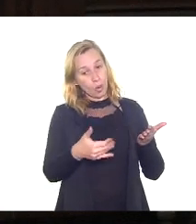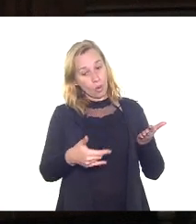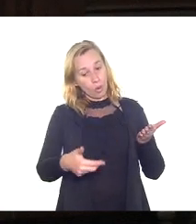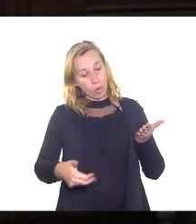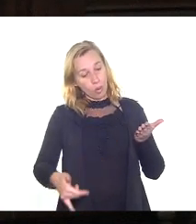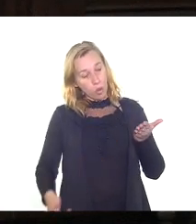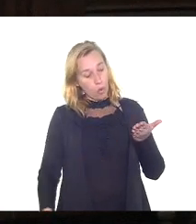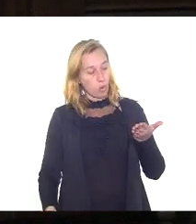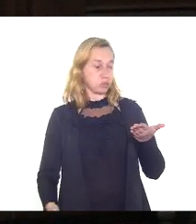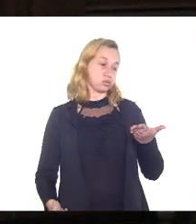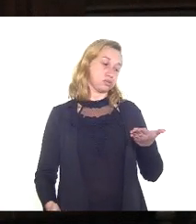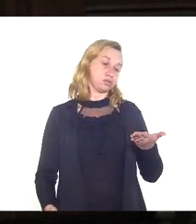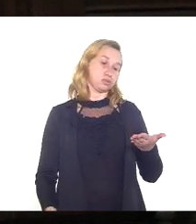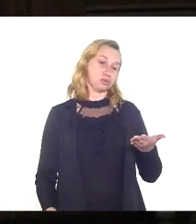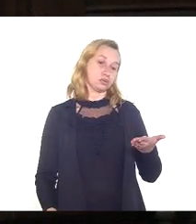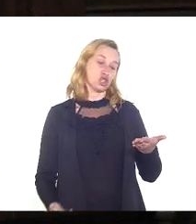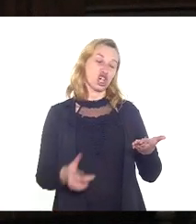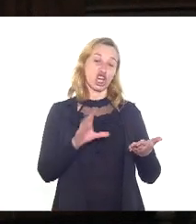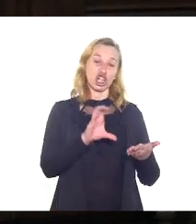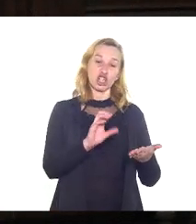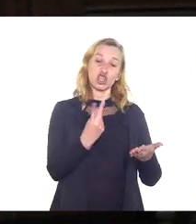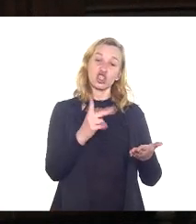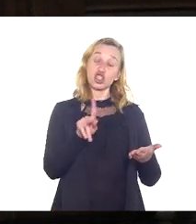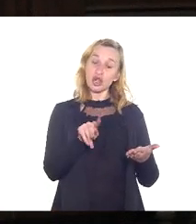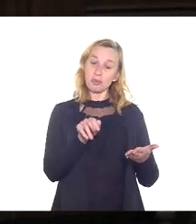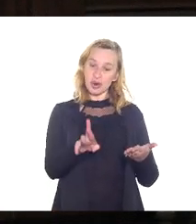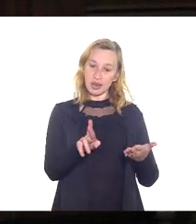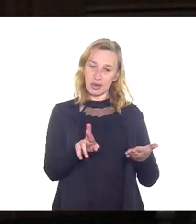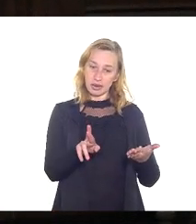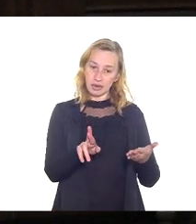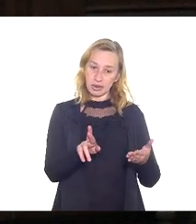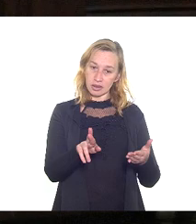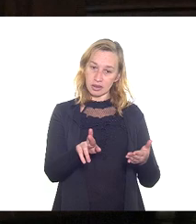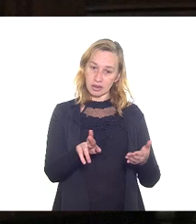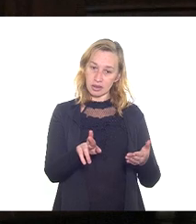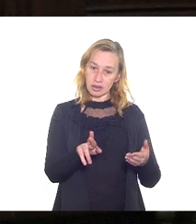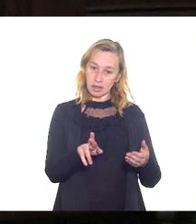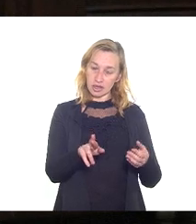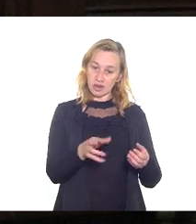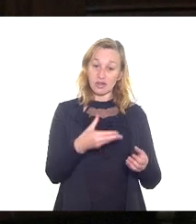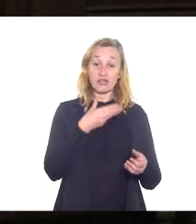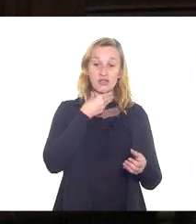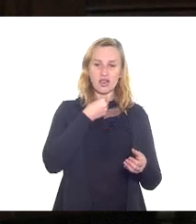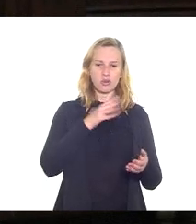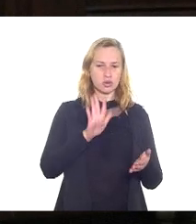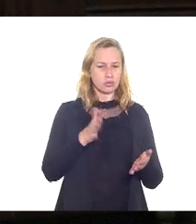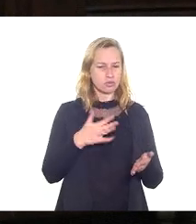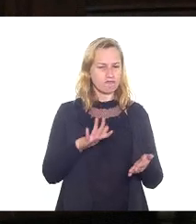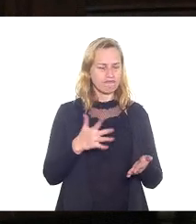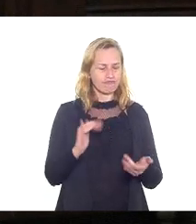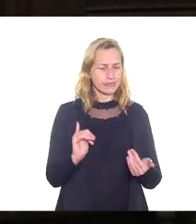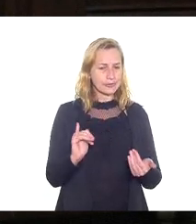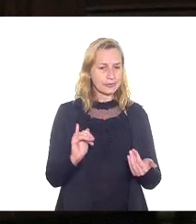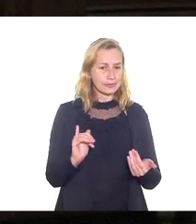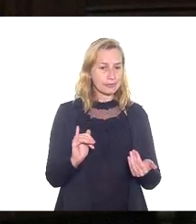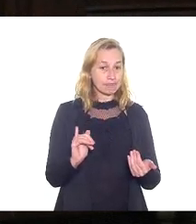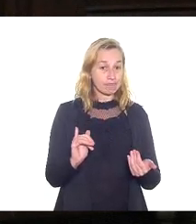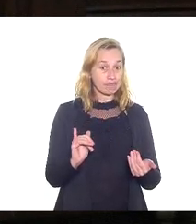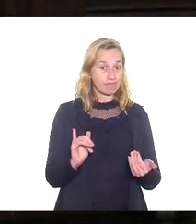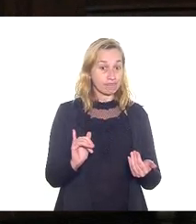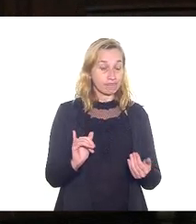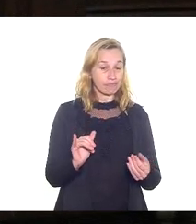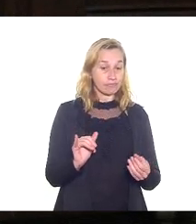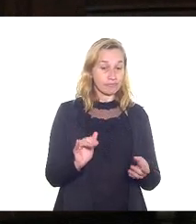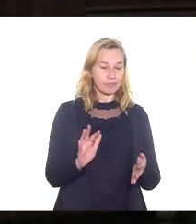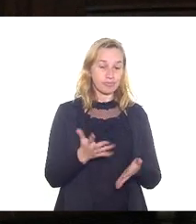E nesse chip adulterado, em média, eles